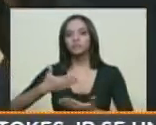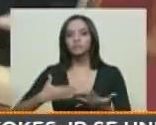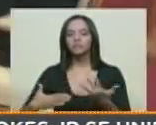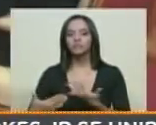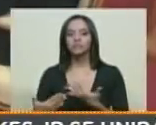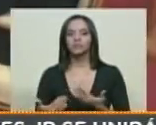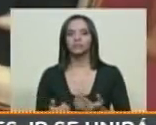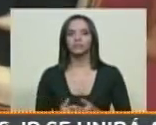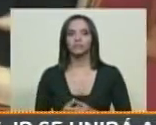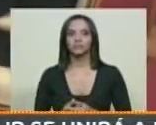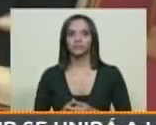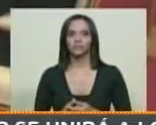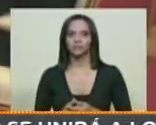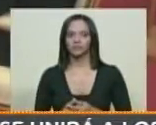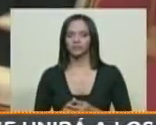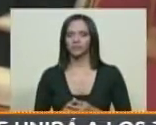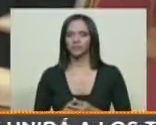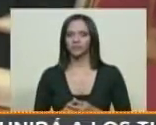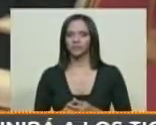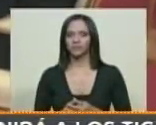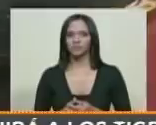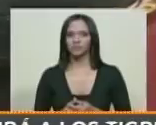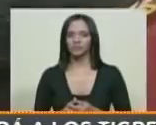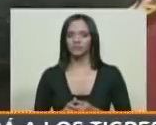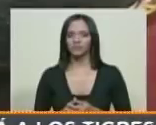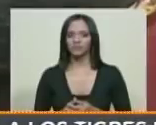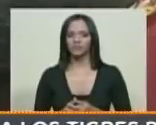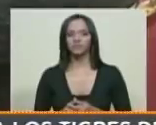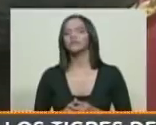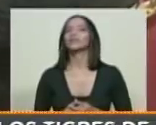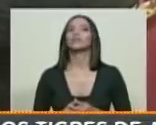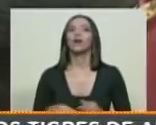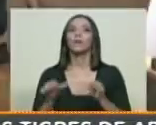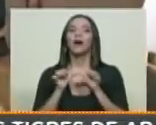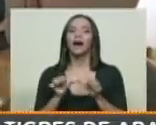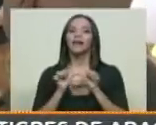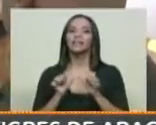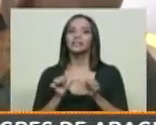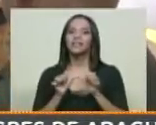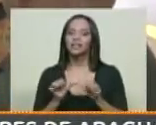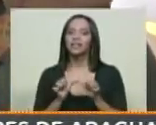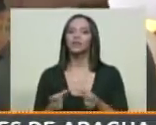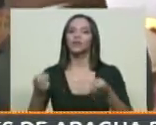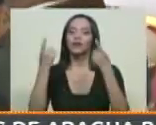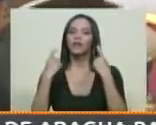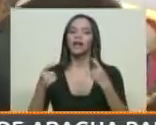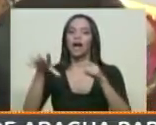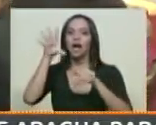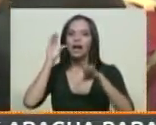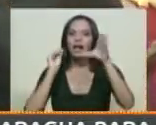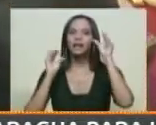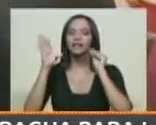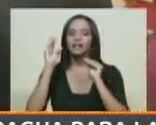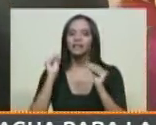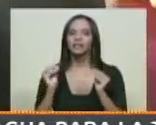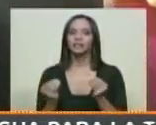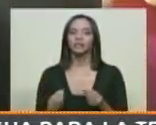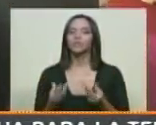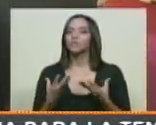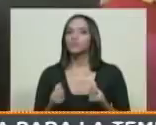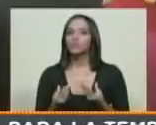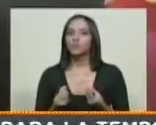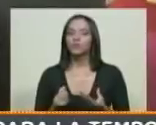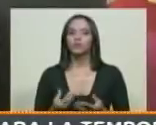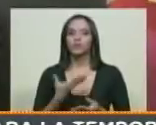presidente garantiu que vamos a seguir contando com essa aliança. Muito melhor, com uma qualidade muito melhor.